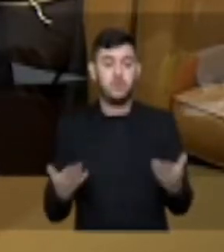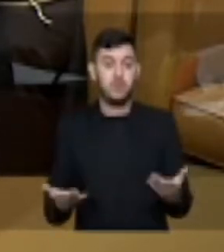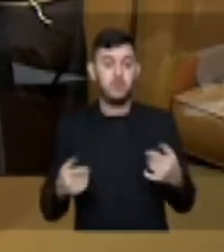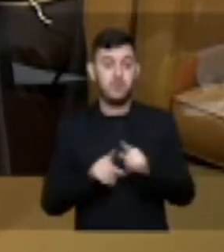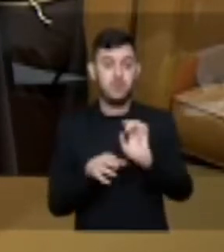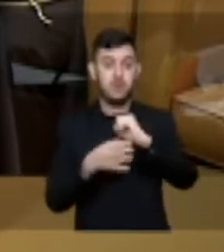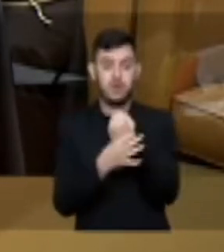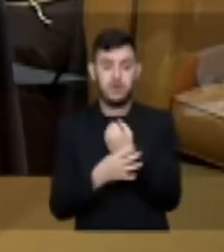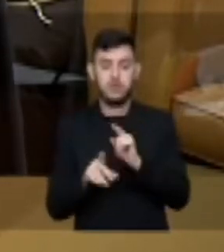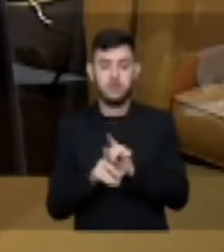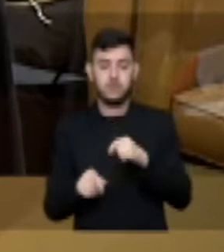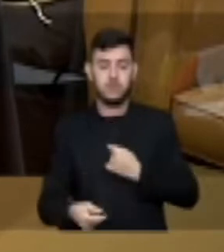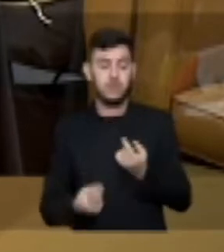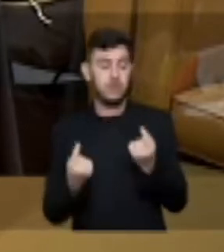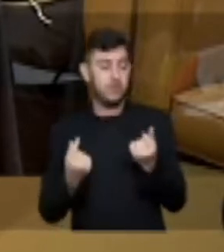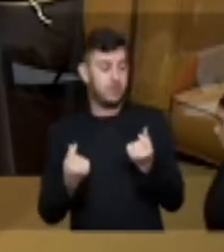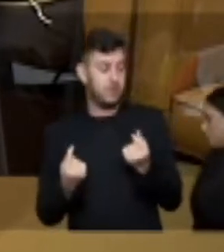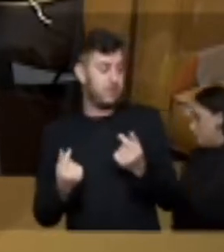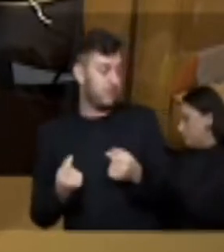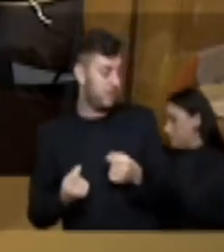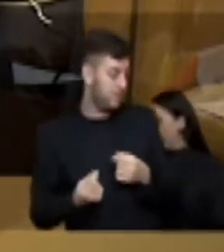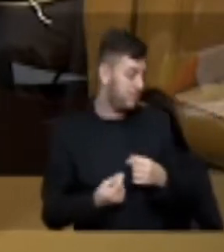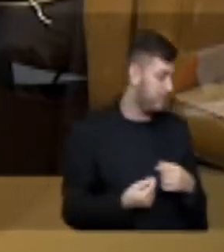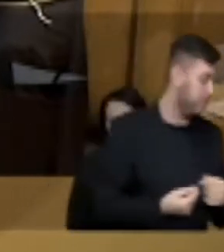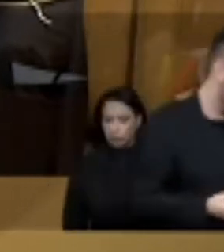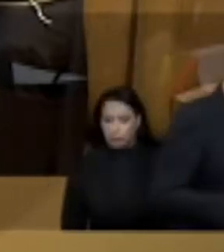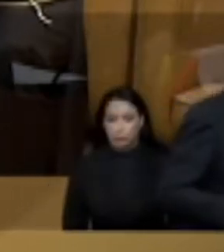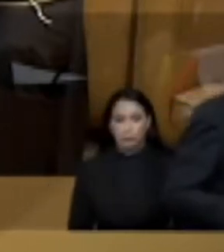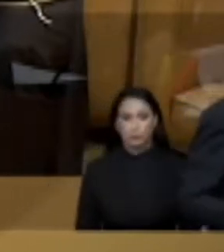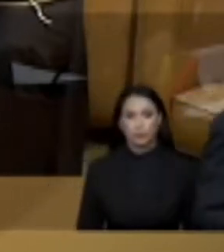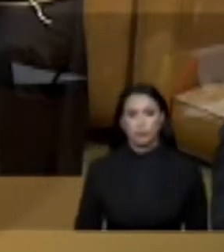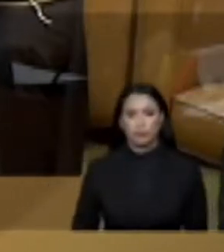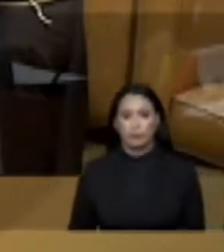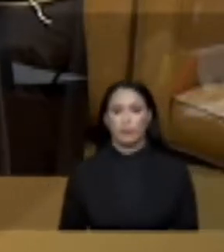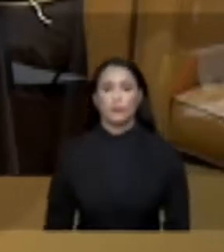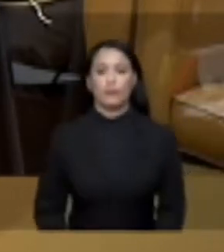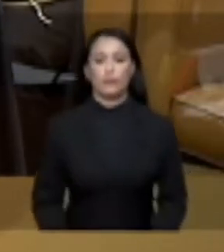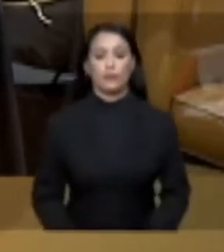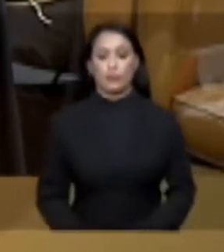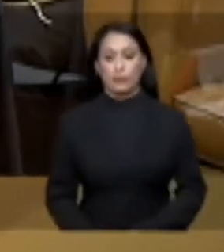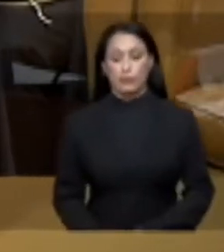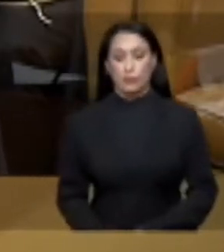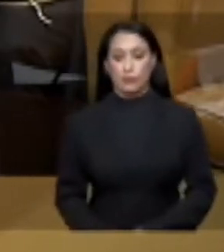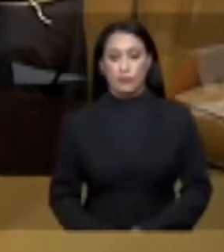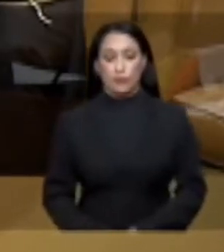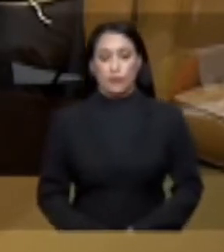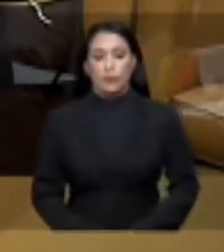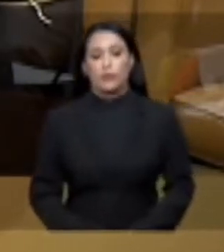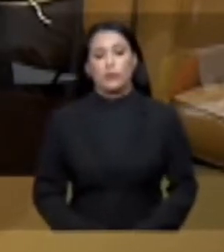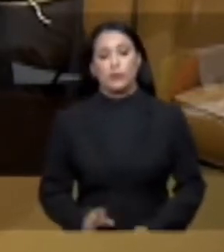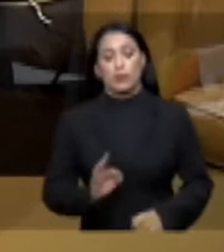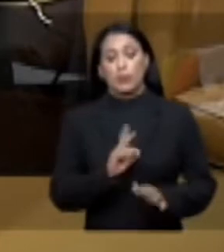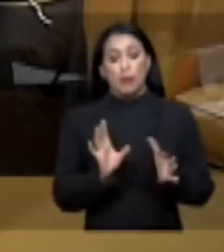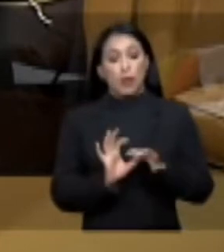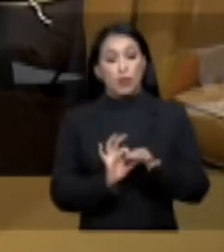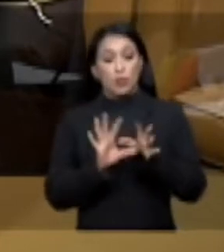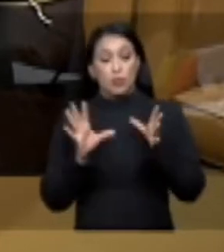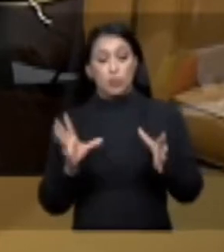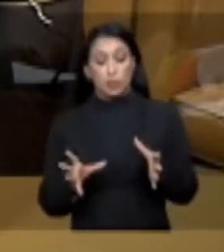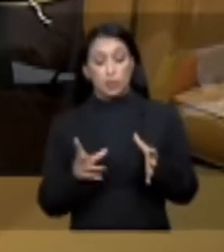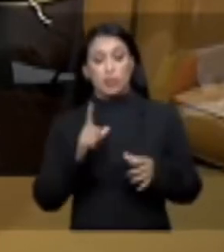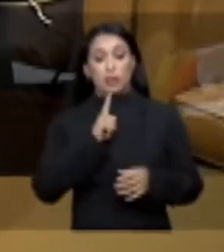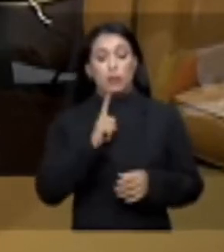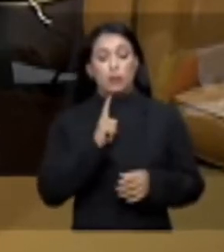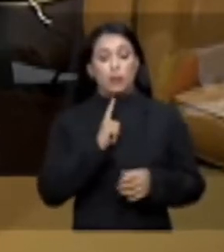para garantir tarifas módicas e universalização, não se inviabilizou a concessão de subsídios